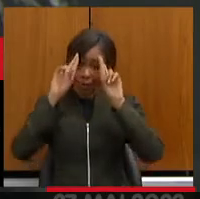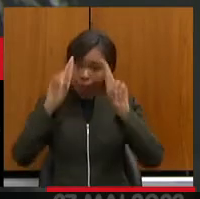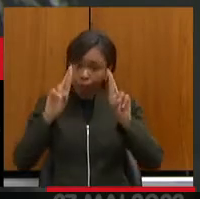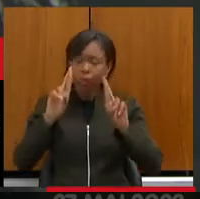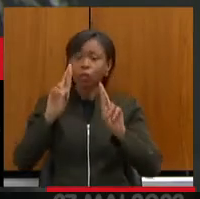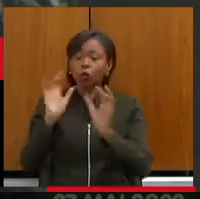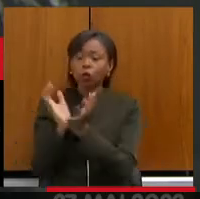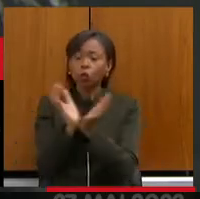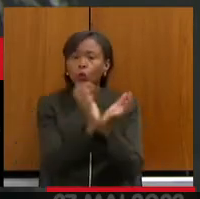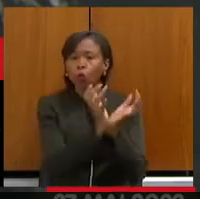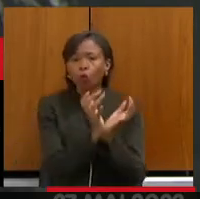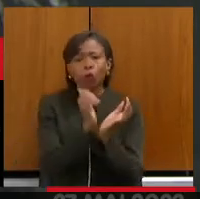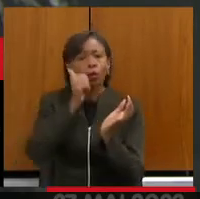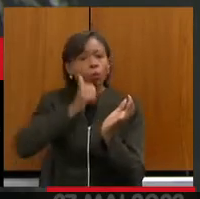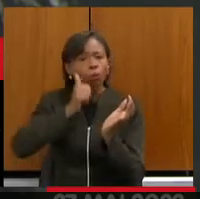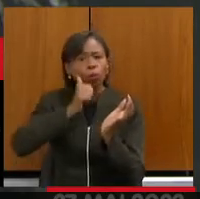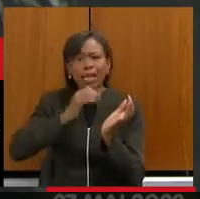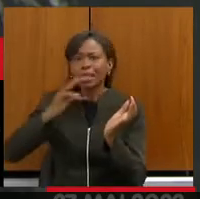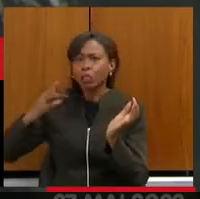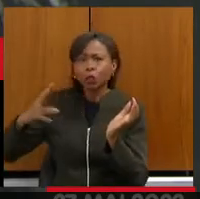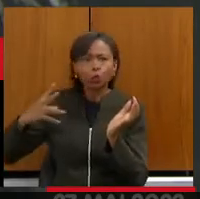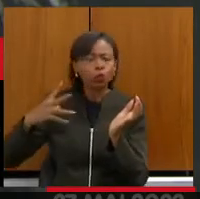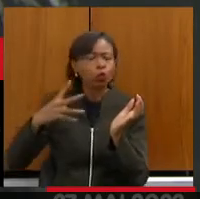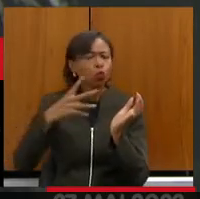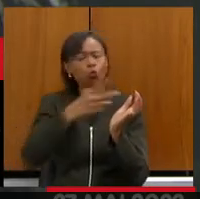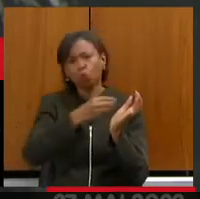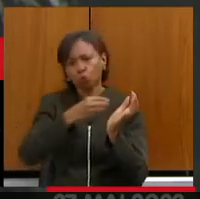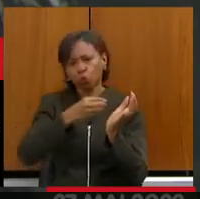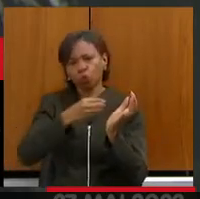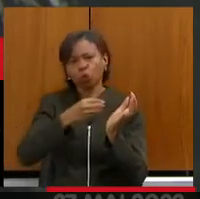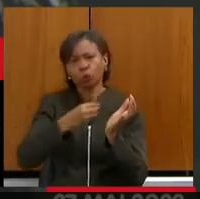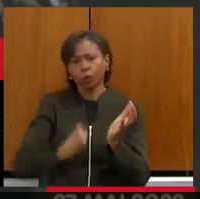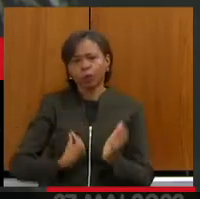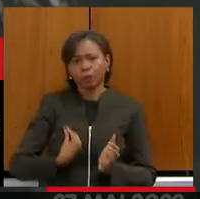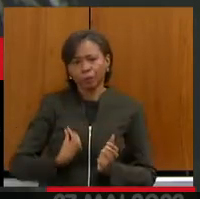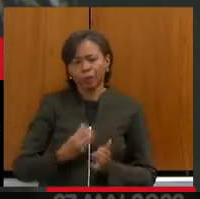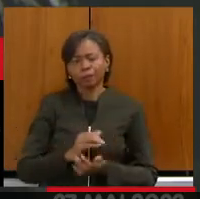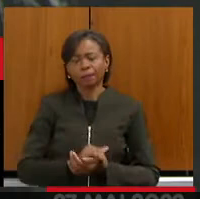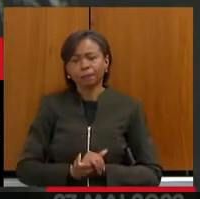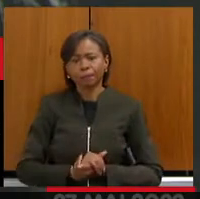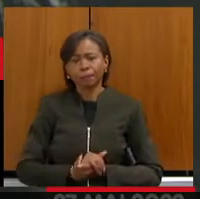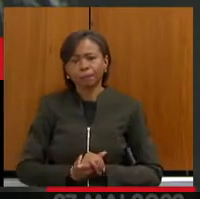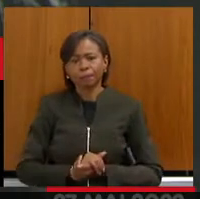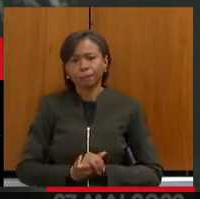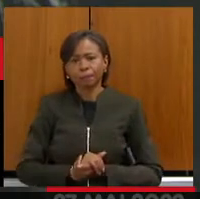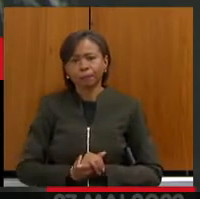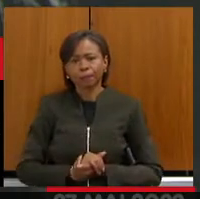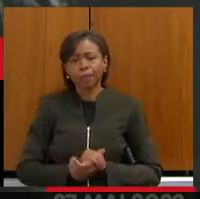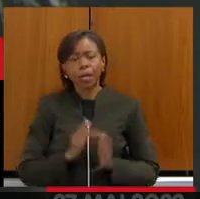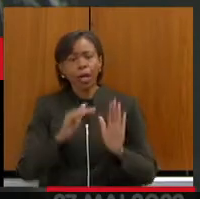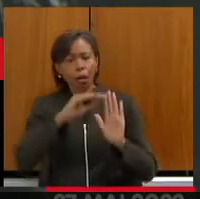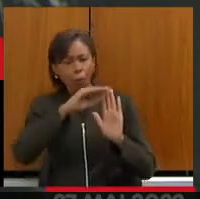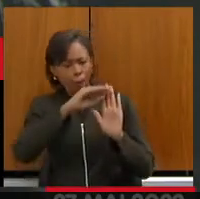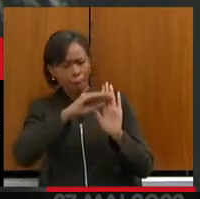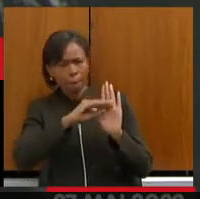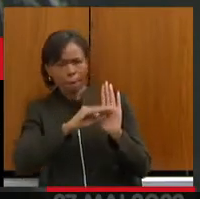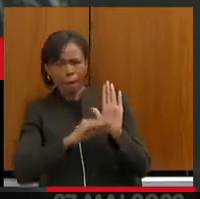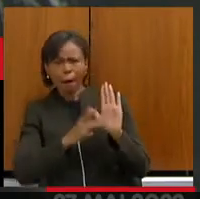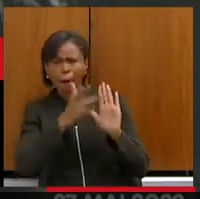as mulheres em toda sua plenitude e diversidade e os pontos aqui explicitados